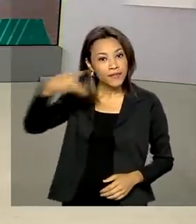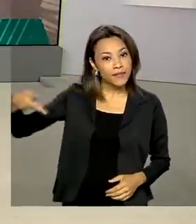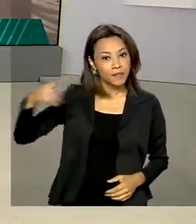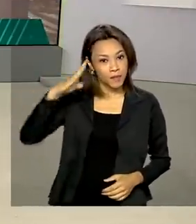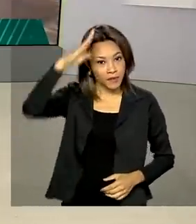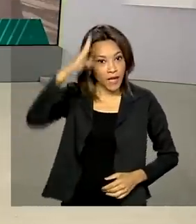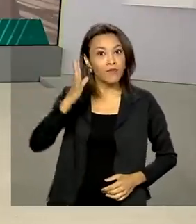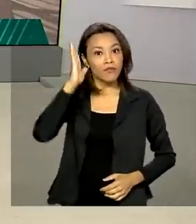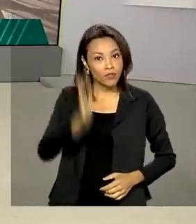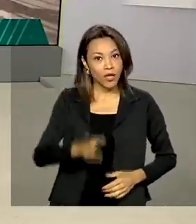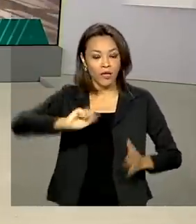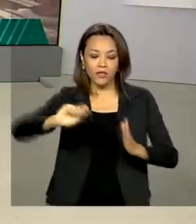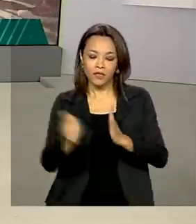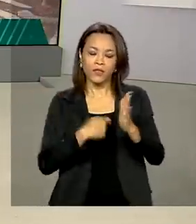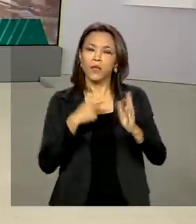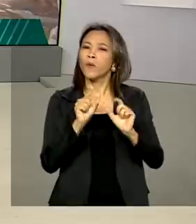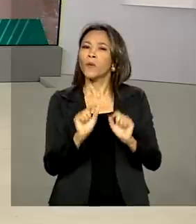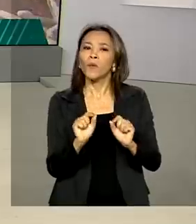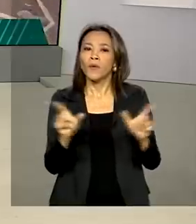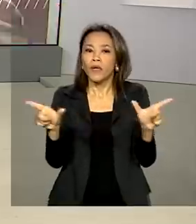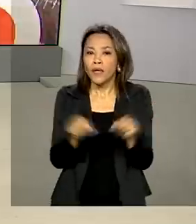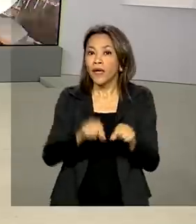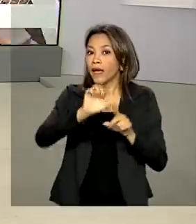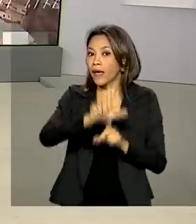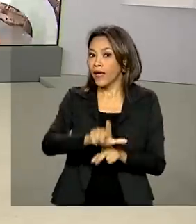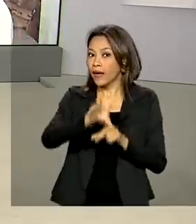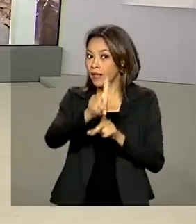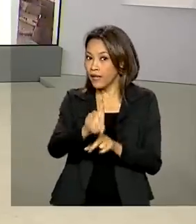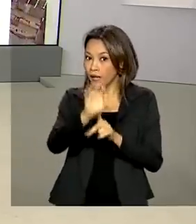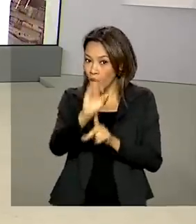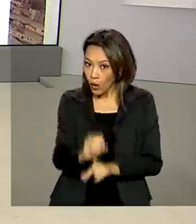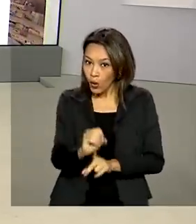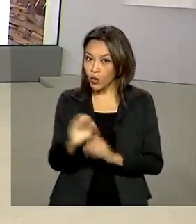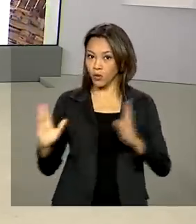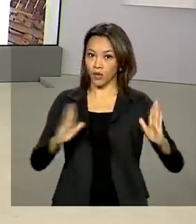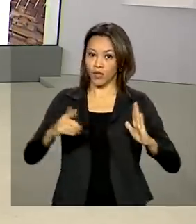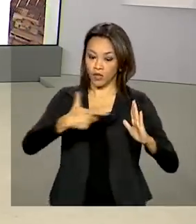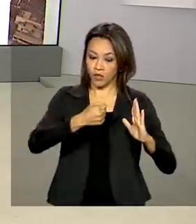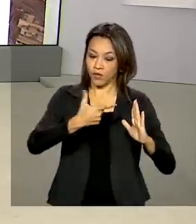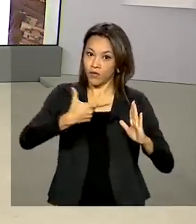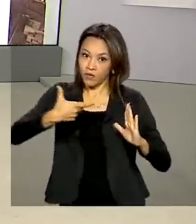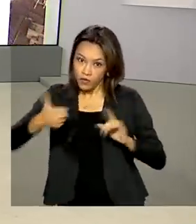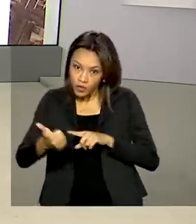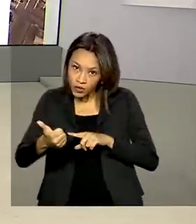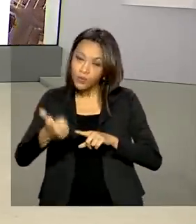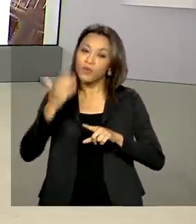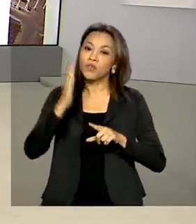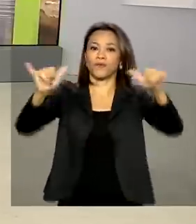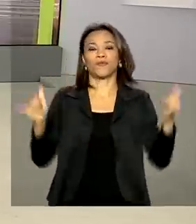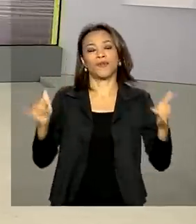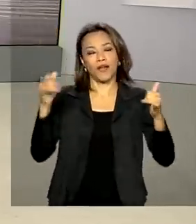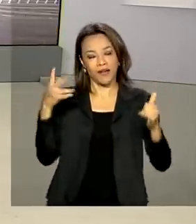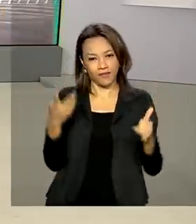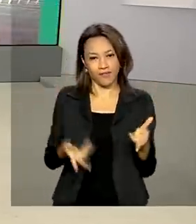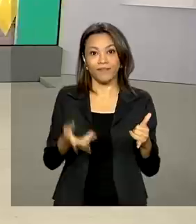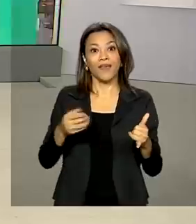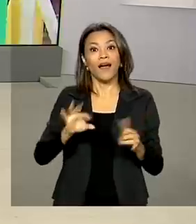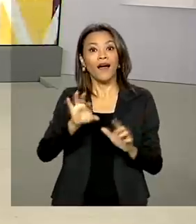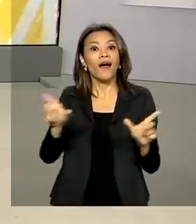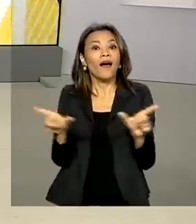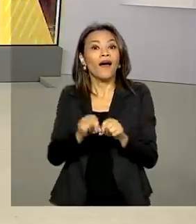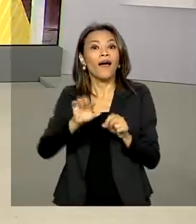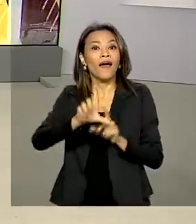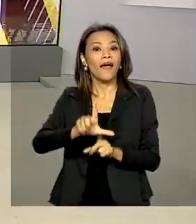sancionou o projeto de lei de diretrizes orçamentárias de 2021 encaminhado pelo Congresso Nacional. A LDO